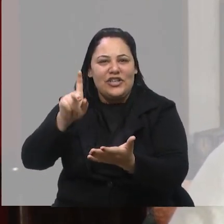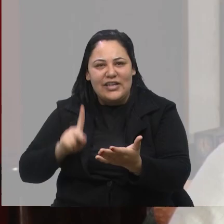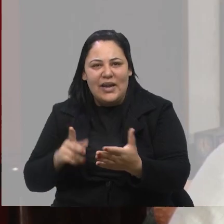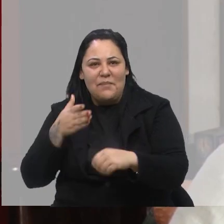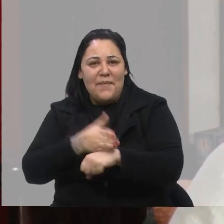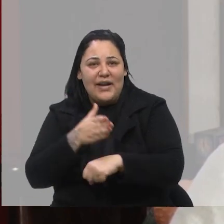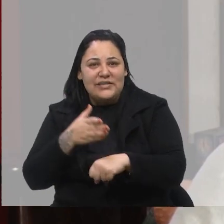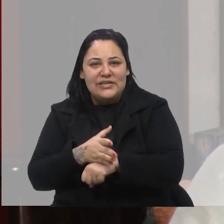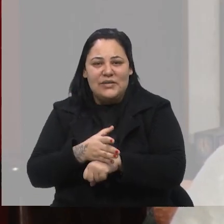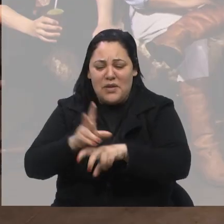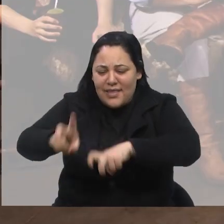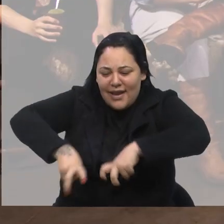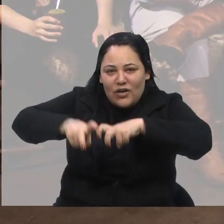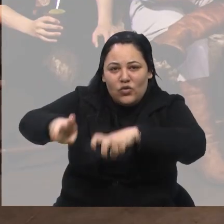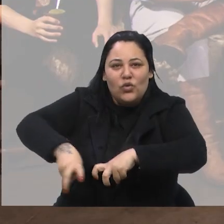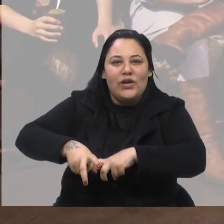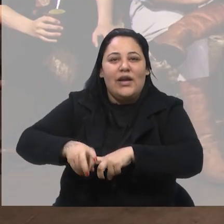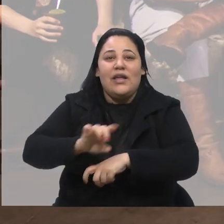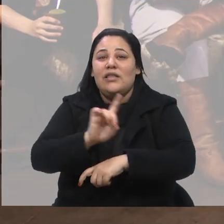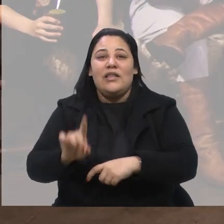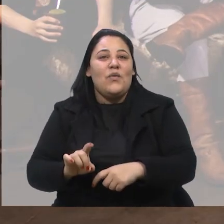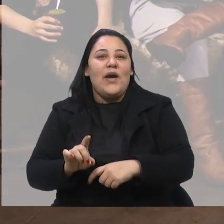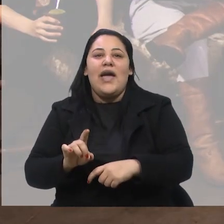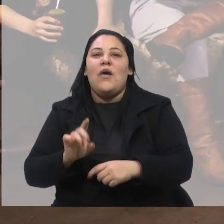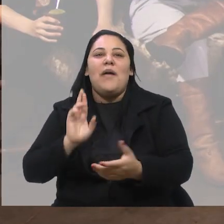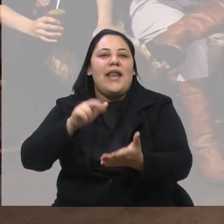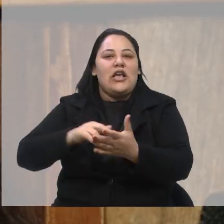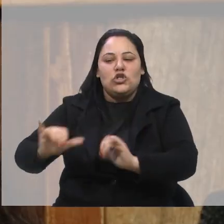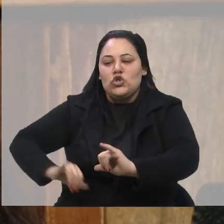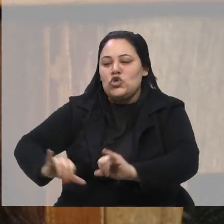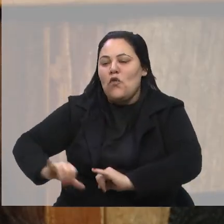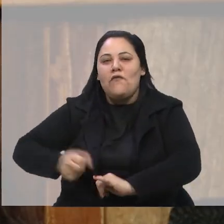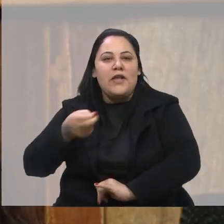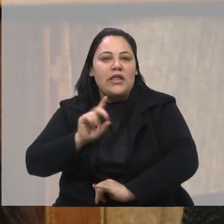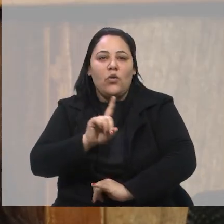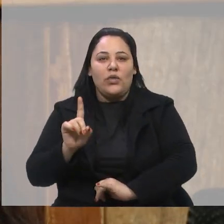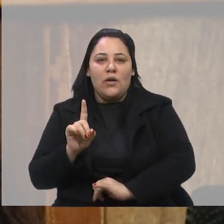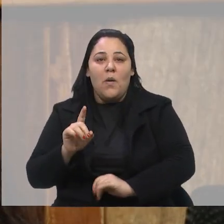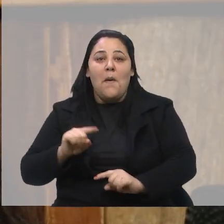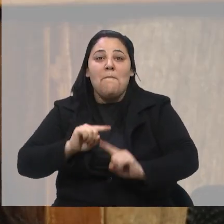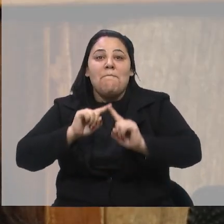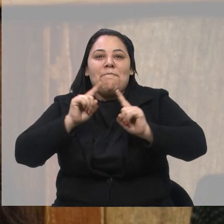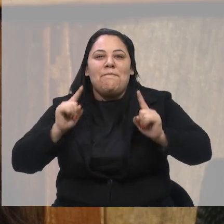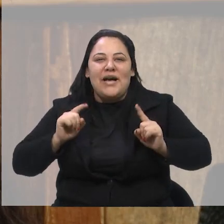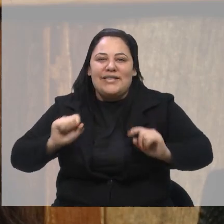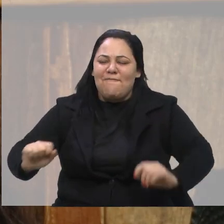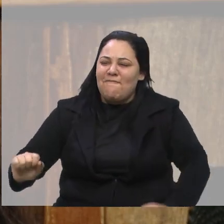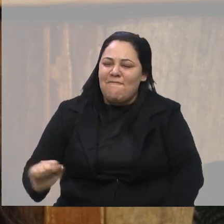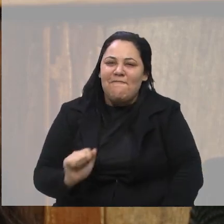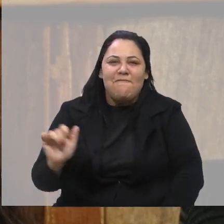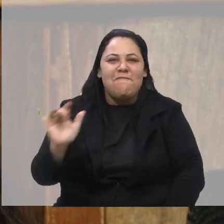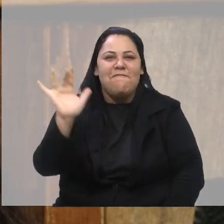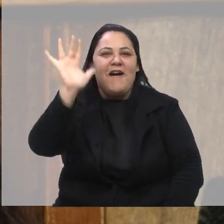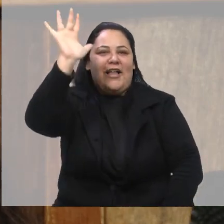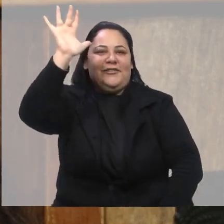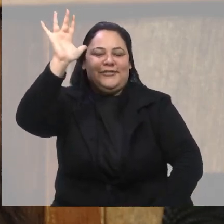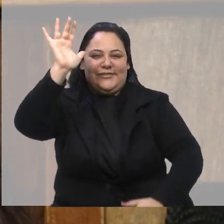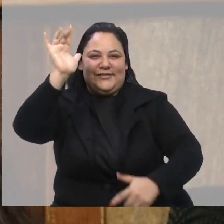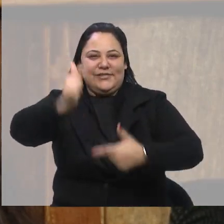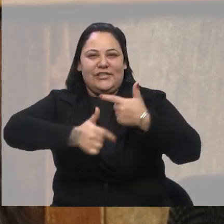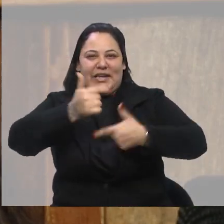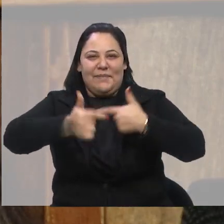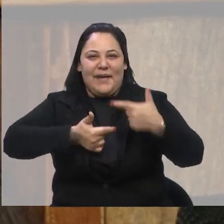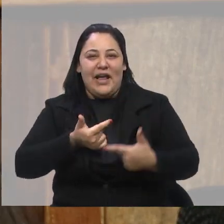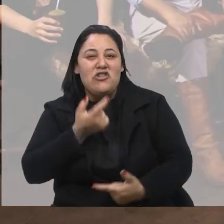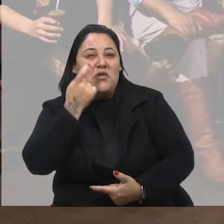campo. Não necessariamente é uma realidade sofrida ou não, mas a grandiosidade do trabalho, nas telas que a gente pode